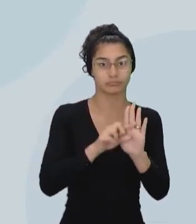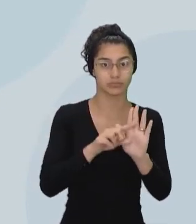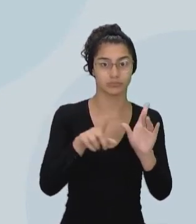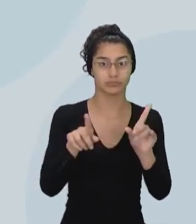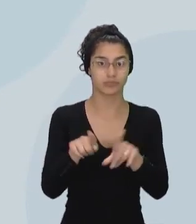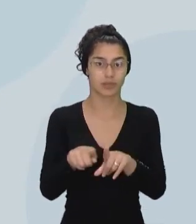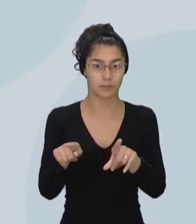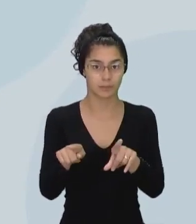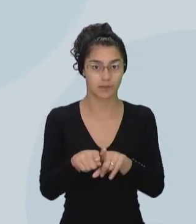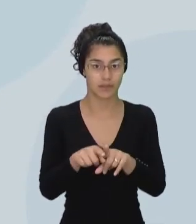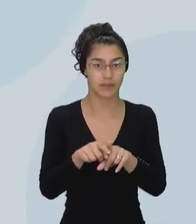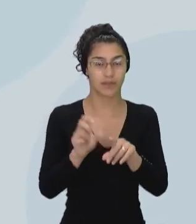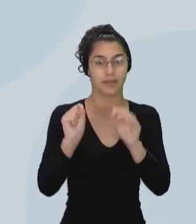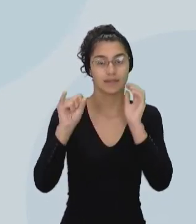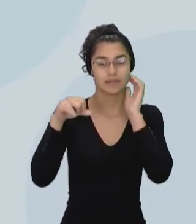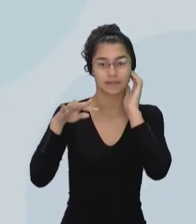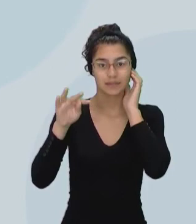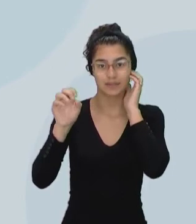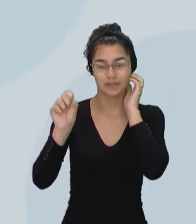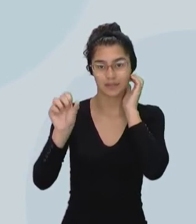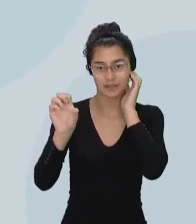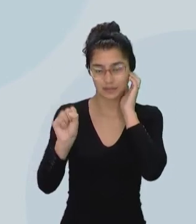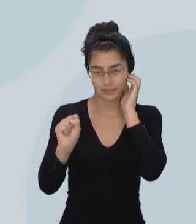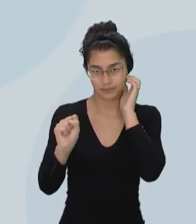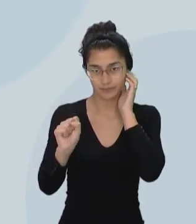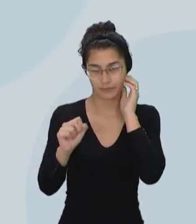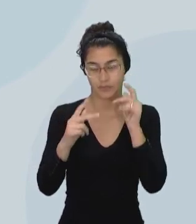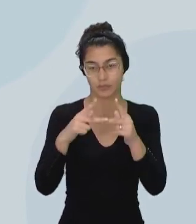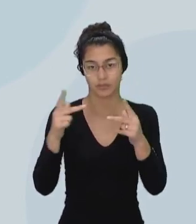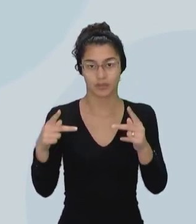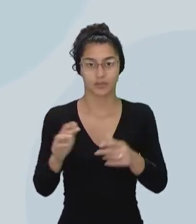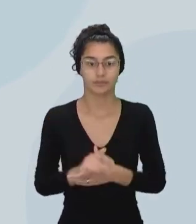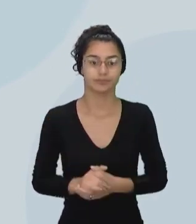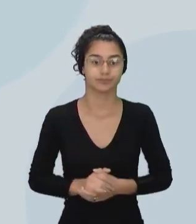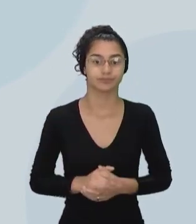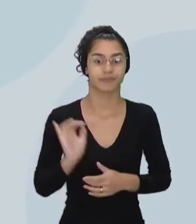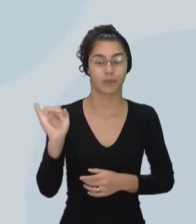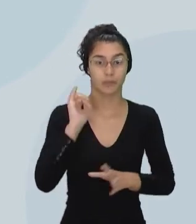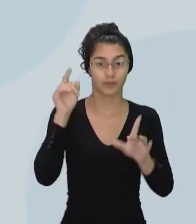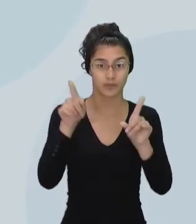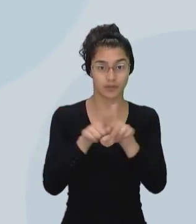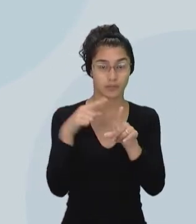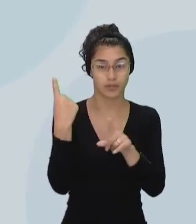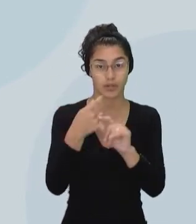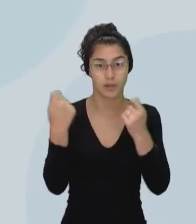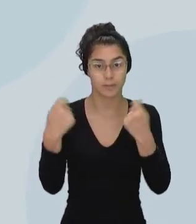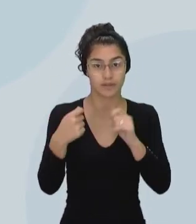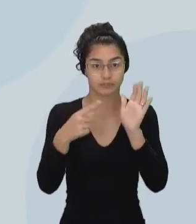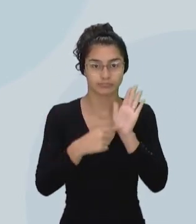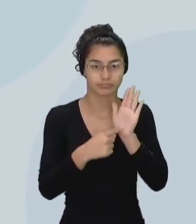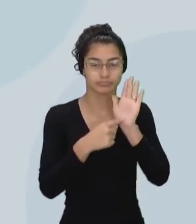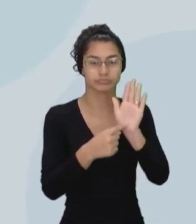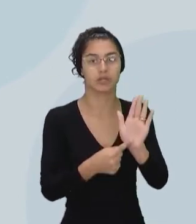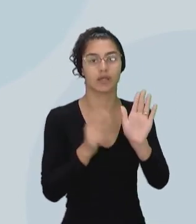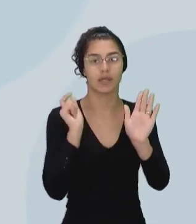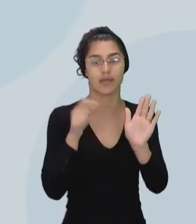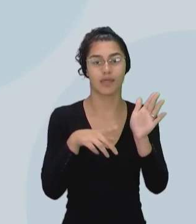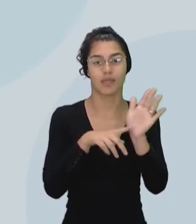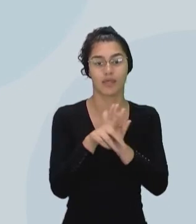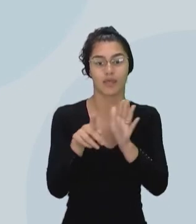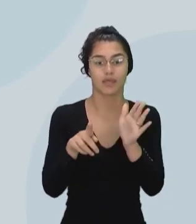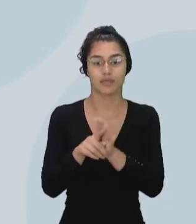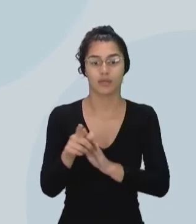ali a síntese dessas proteínas. Uma outra coisa importante que a gente precisa destacar é na